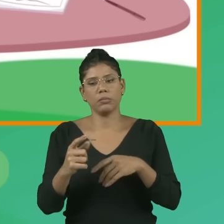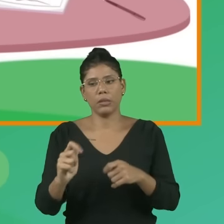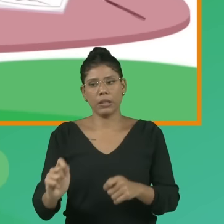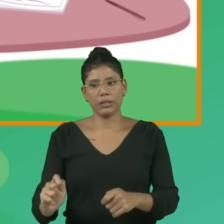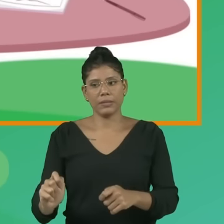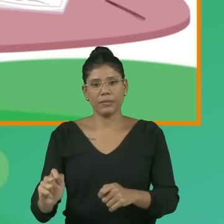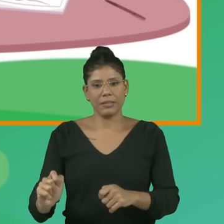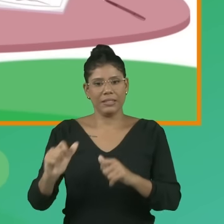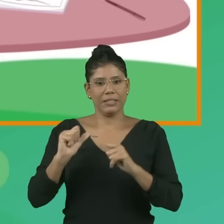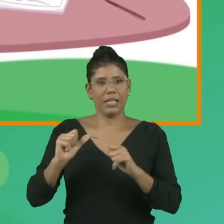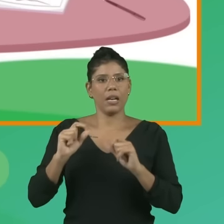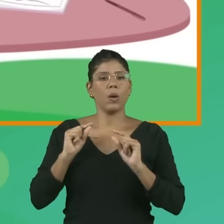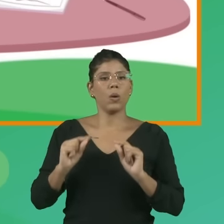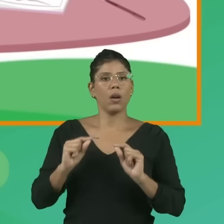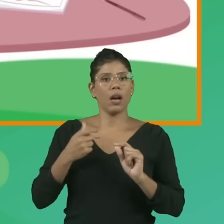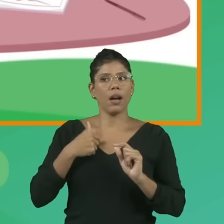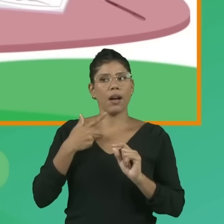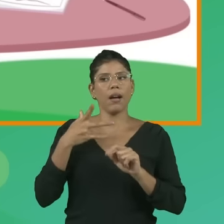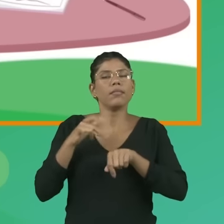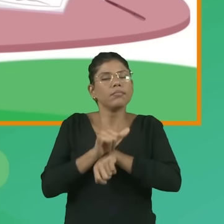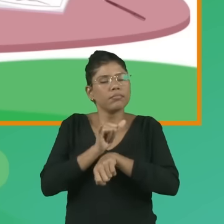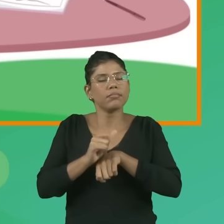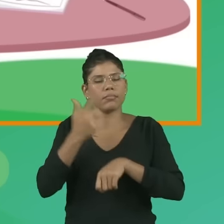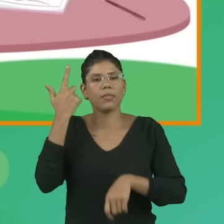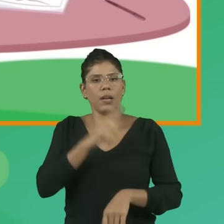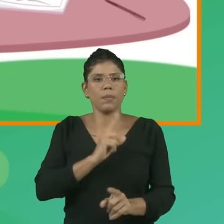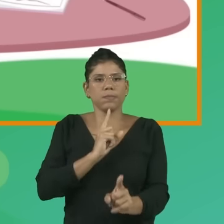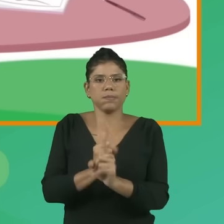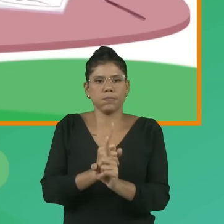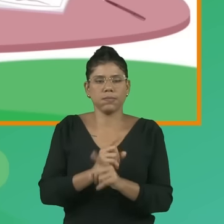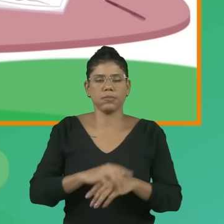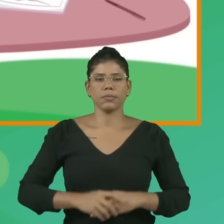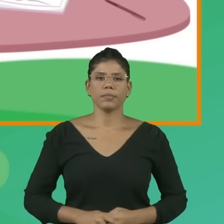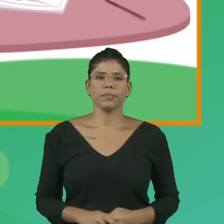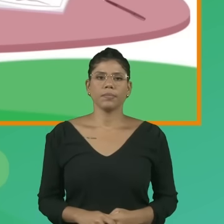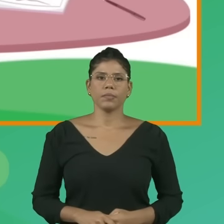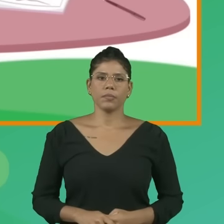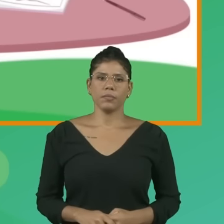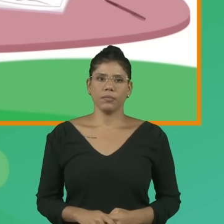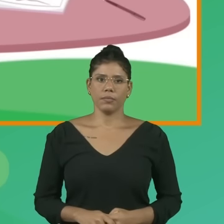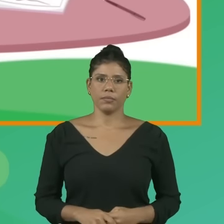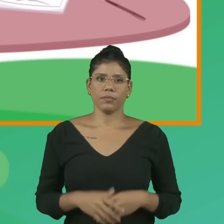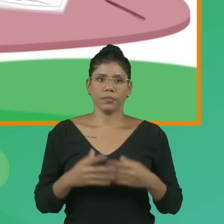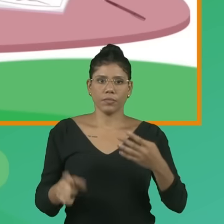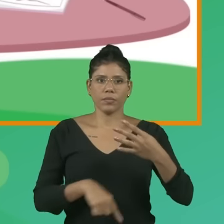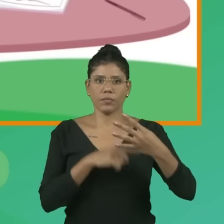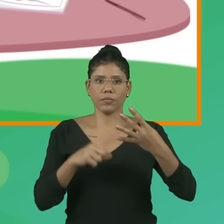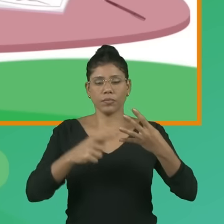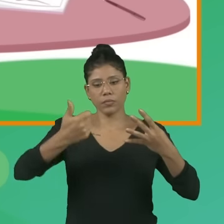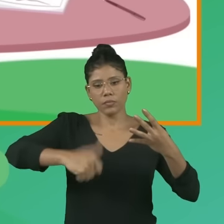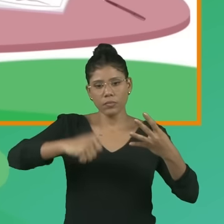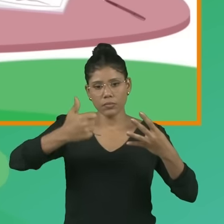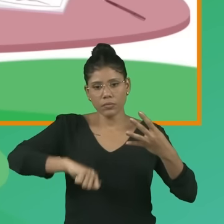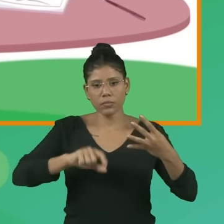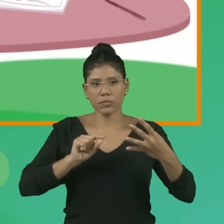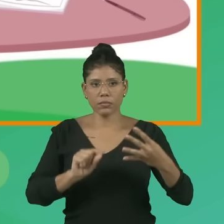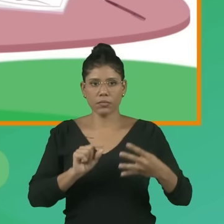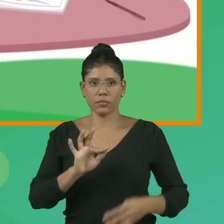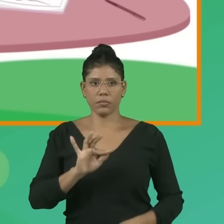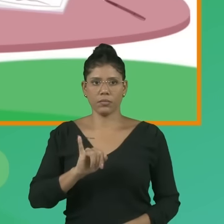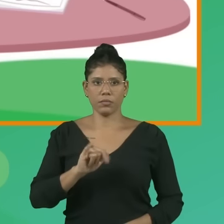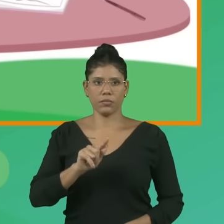ligações de onde está a resposta ali no texto que você precisa e analisar as figuras de linguagem também que também são ótimas